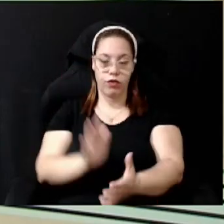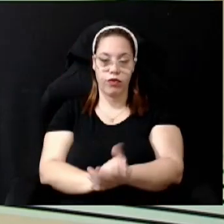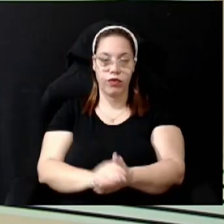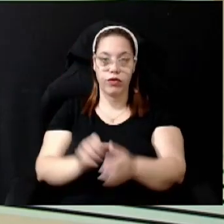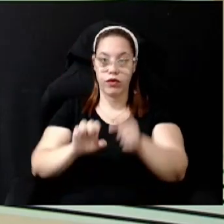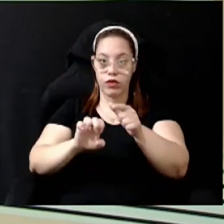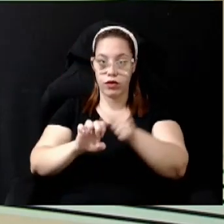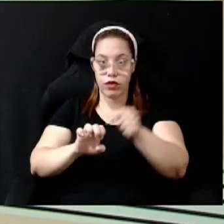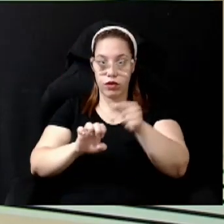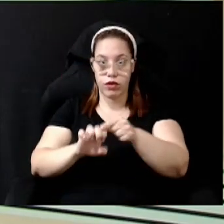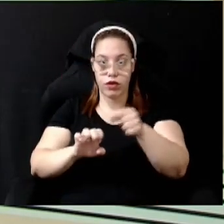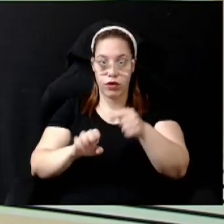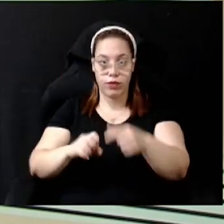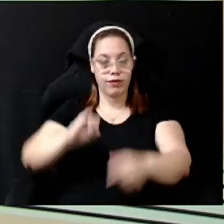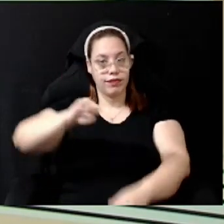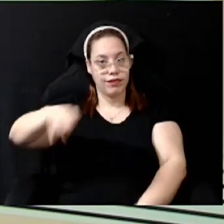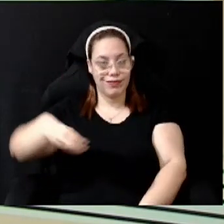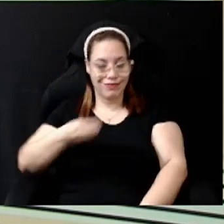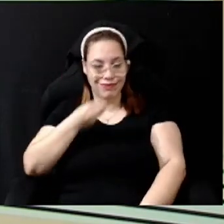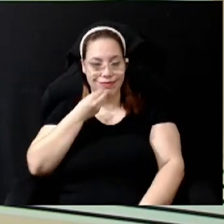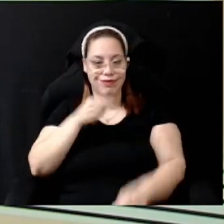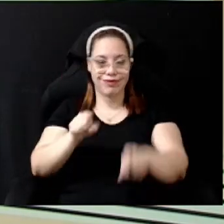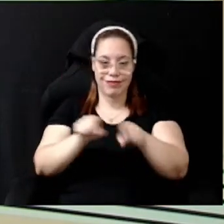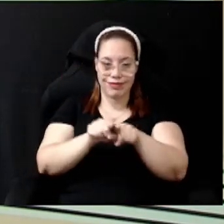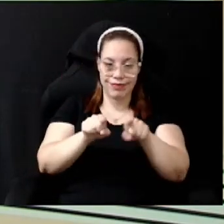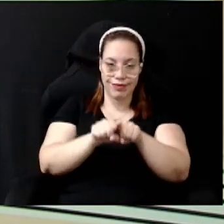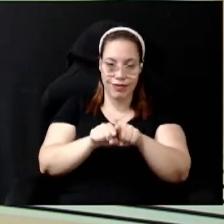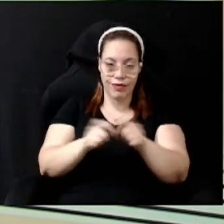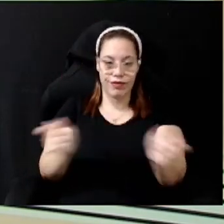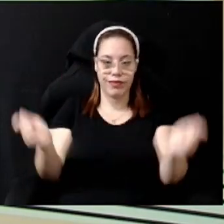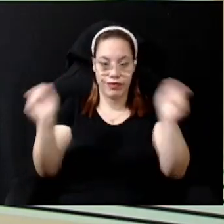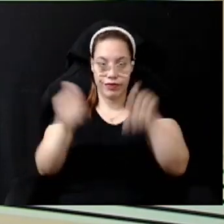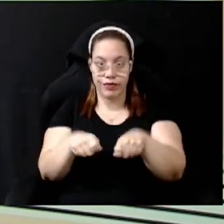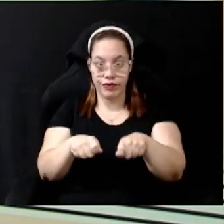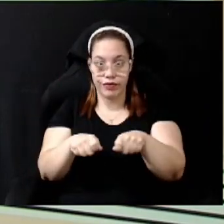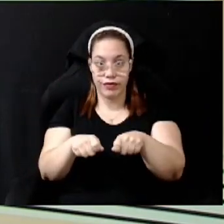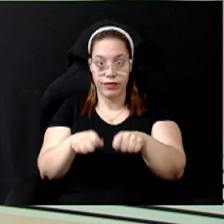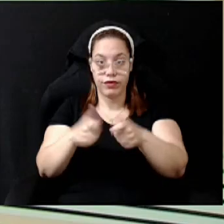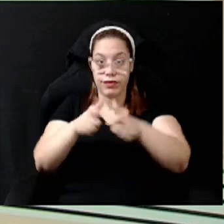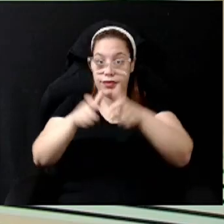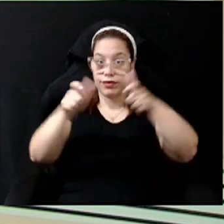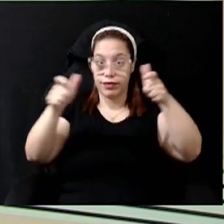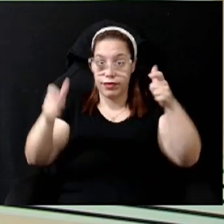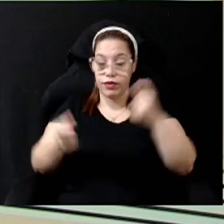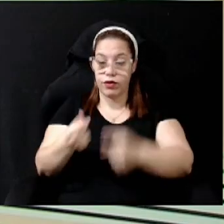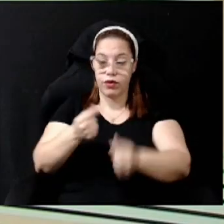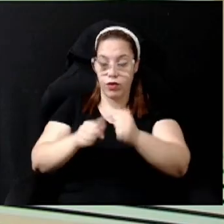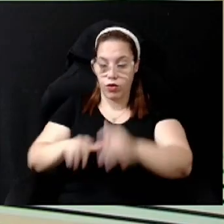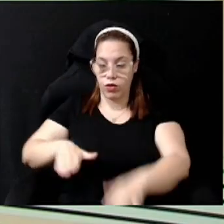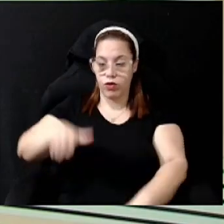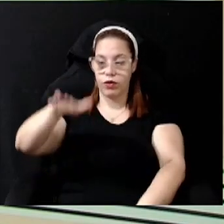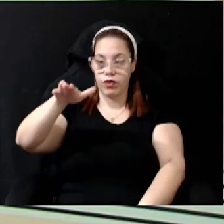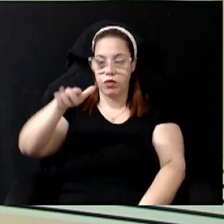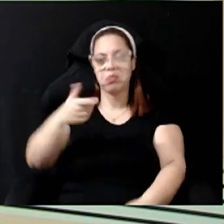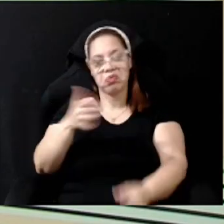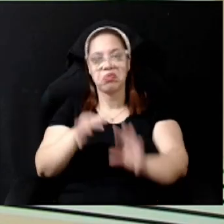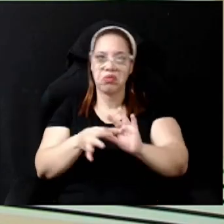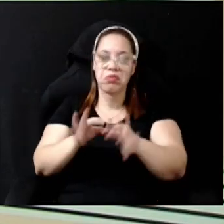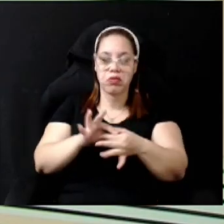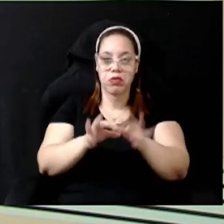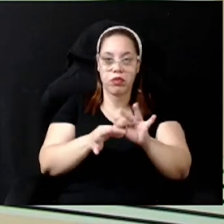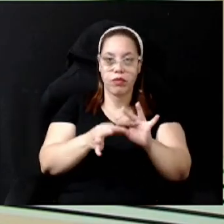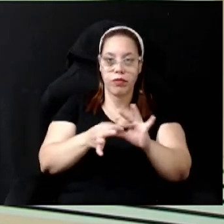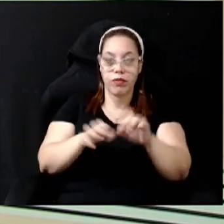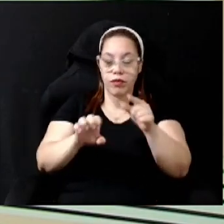dando oportunidade e também a possibilidade de aumento de renda. E é nesse contexto que o Ser Empreendedor